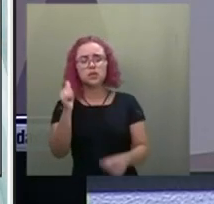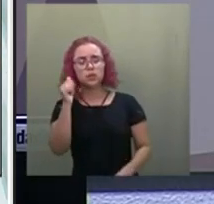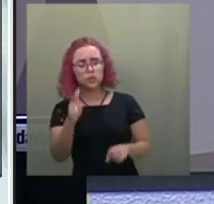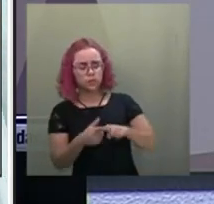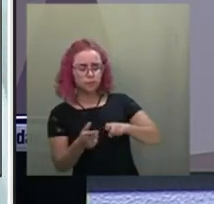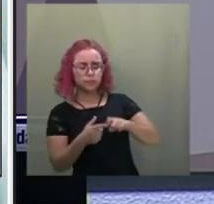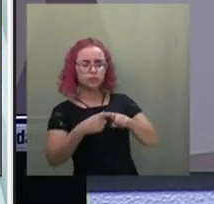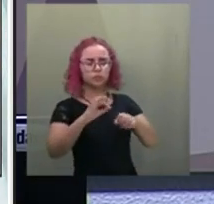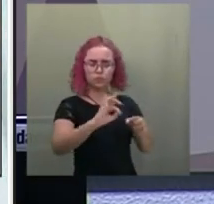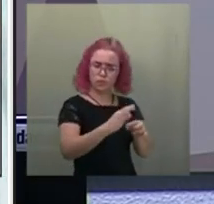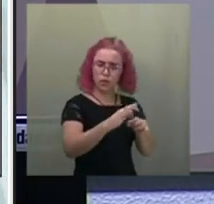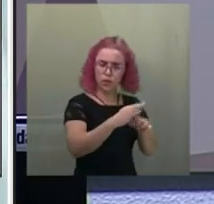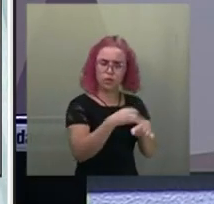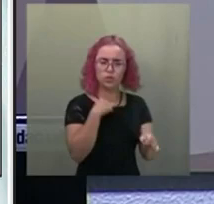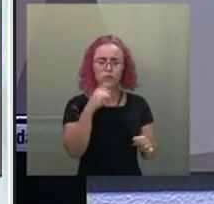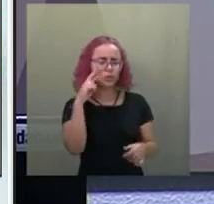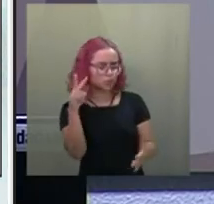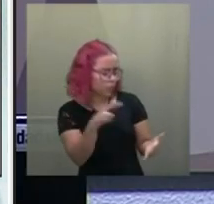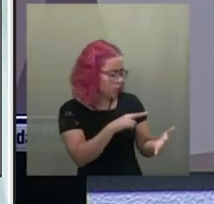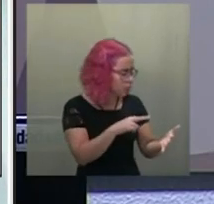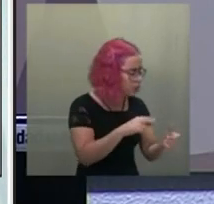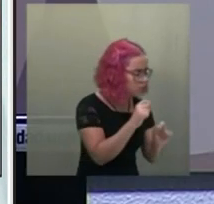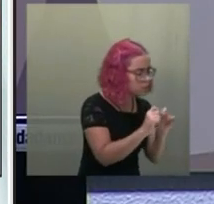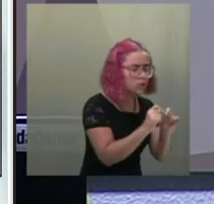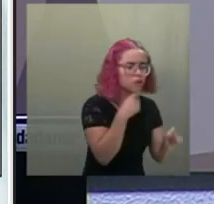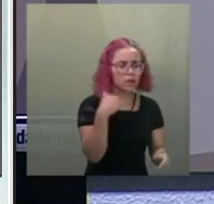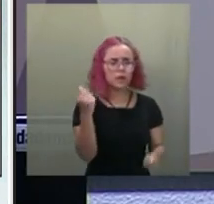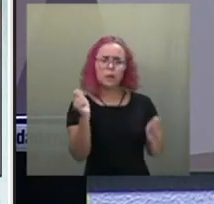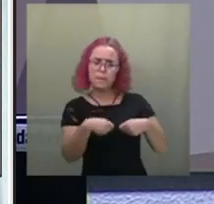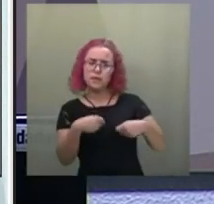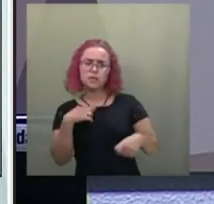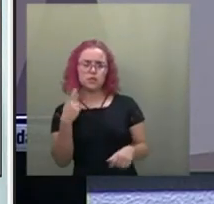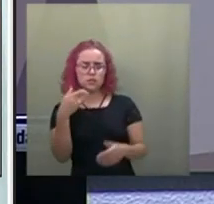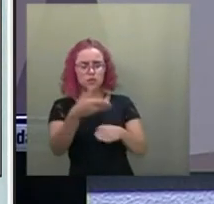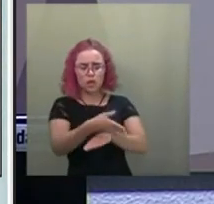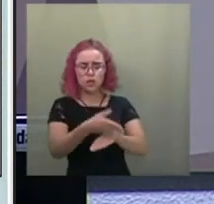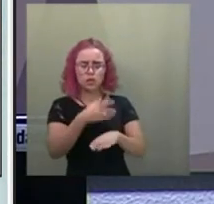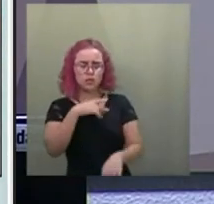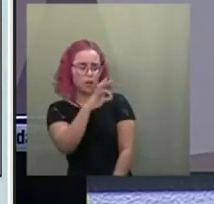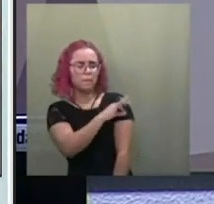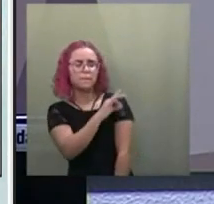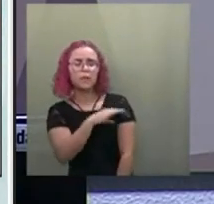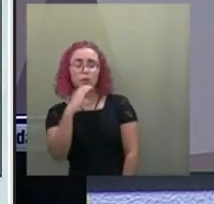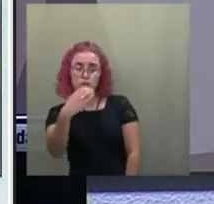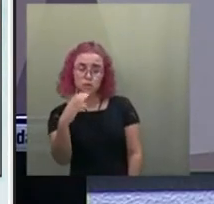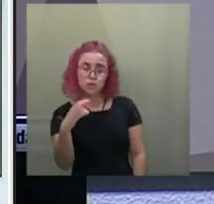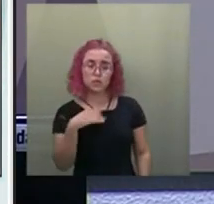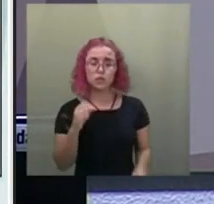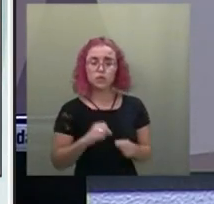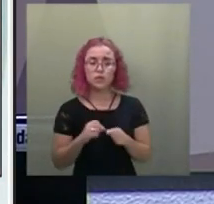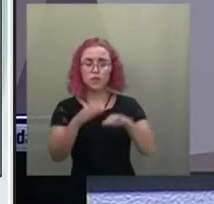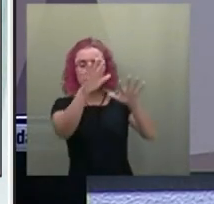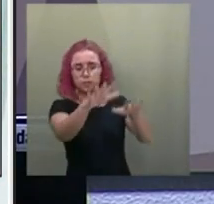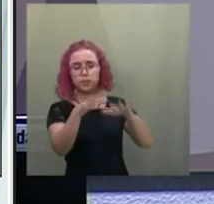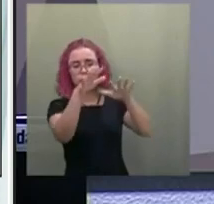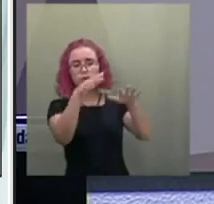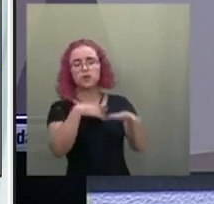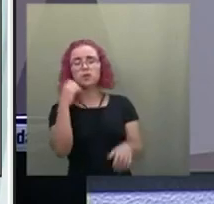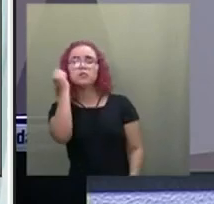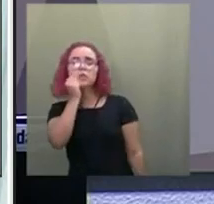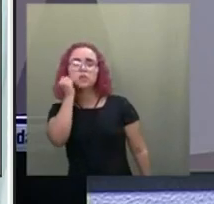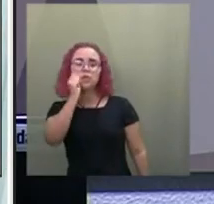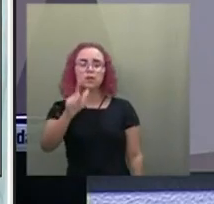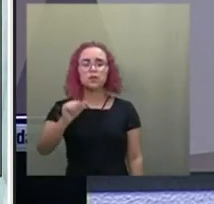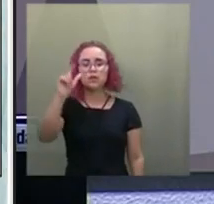dia aqui com os colegas e existe a turma do deixa disso, agora não, por